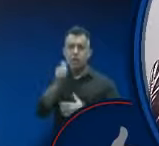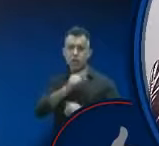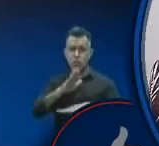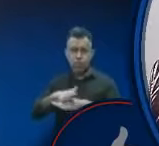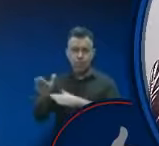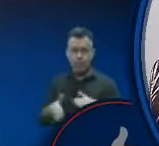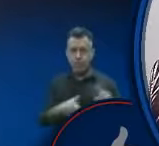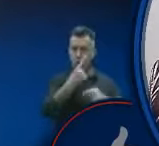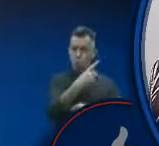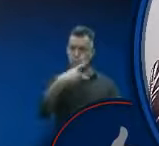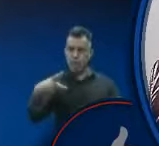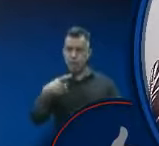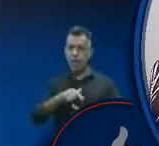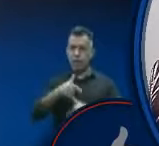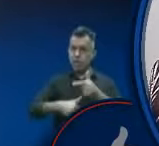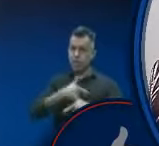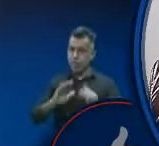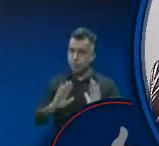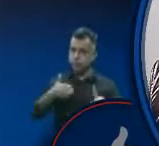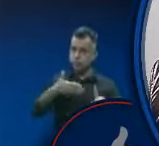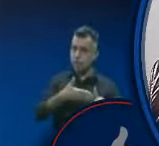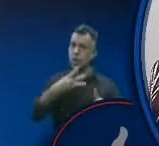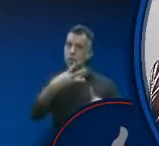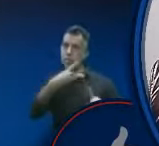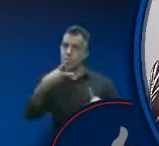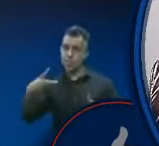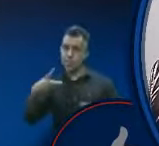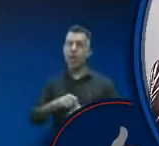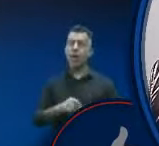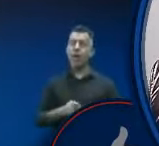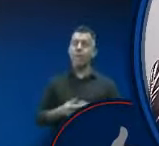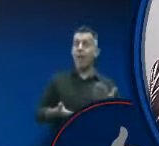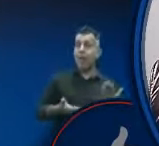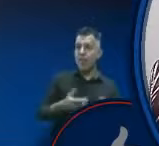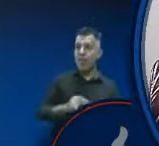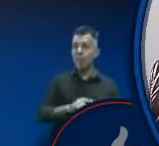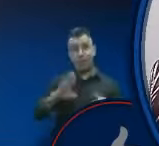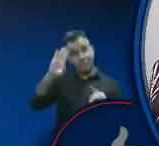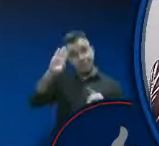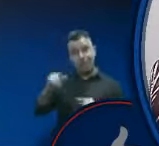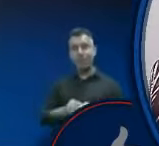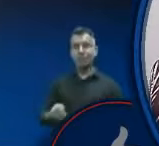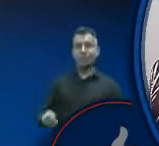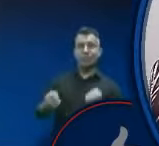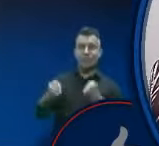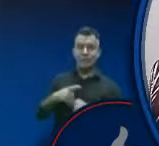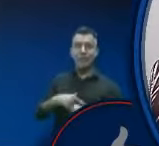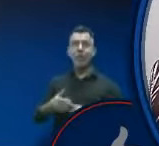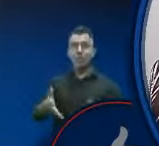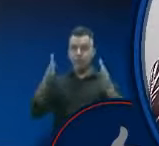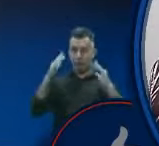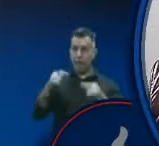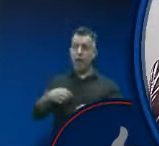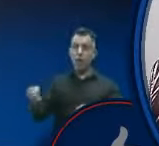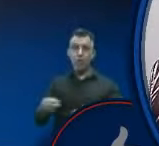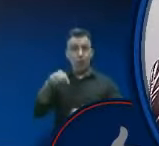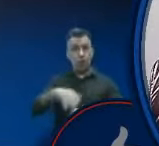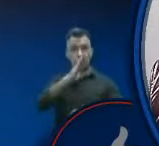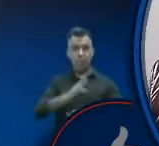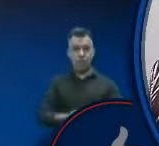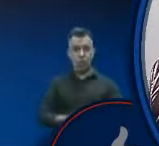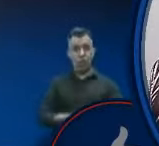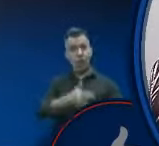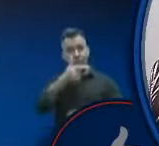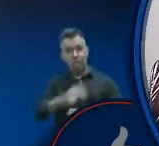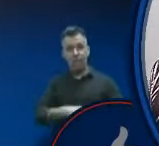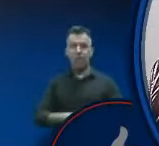1P, trabalhando a serviço do 3P. Para leves e principalmente em pesados, que é uma novidade aqui no Brasil.